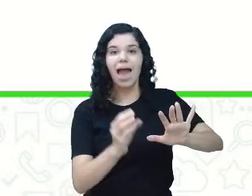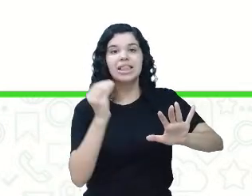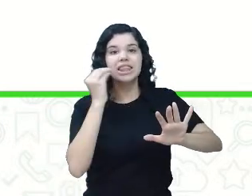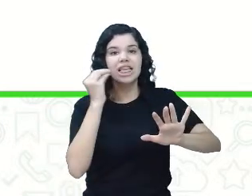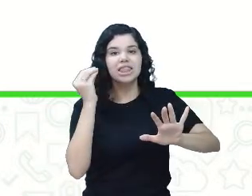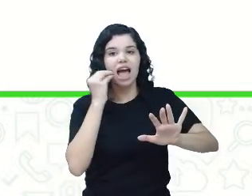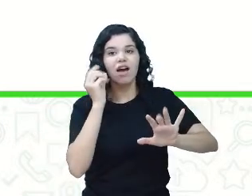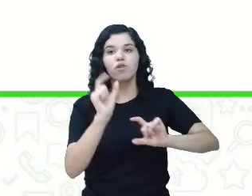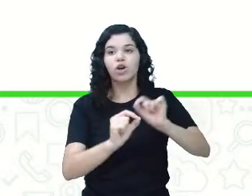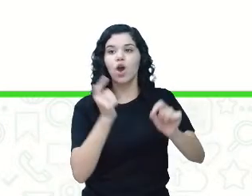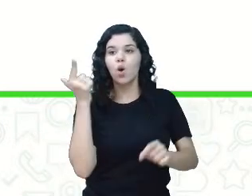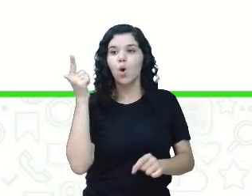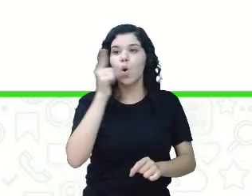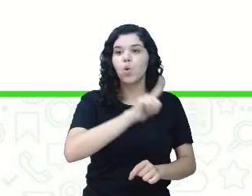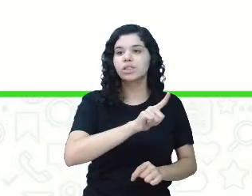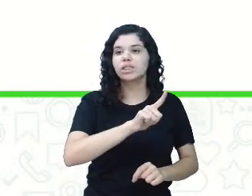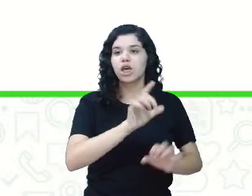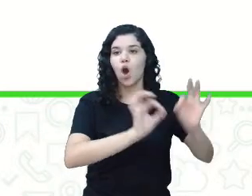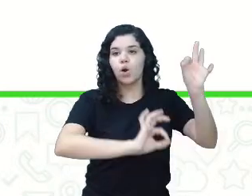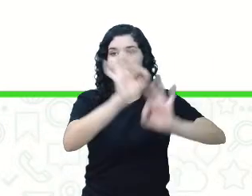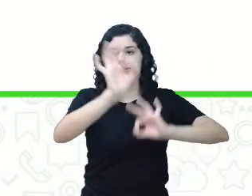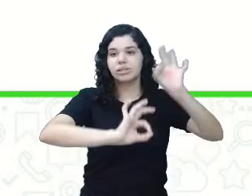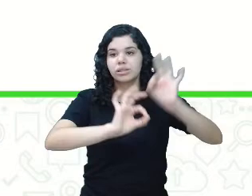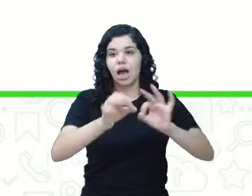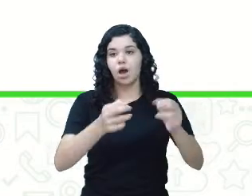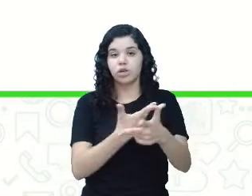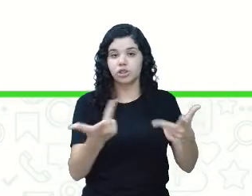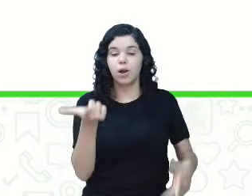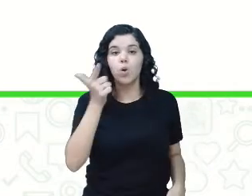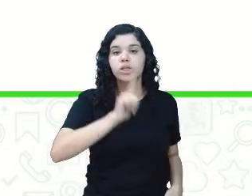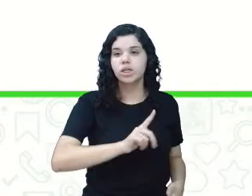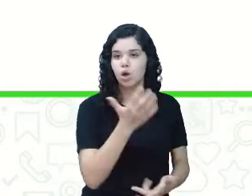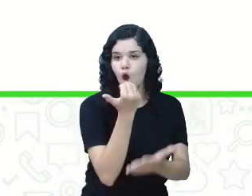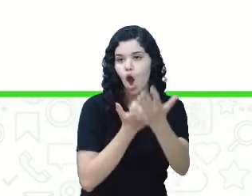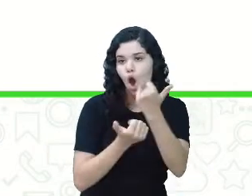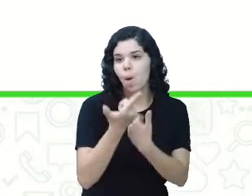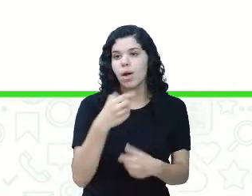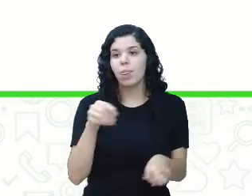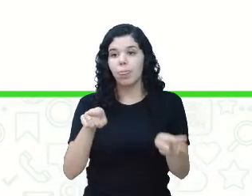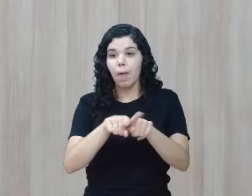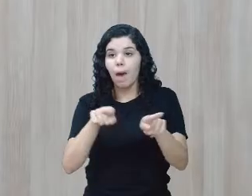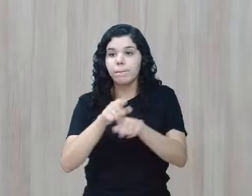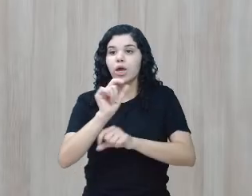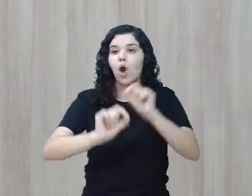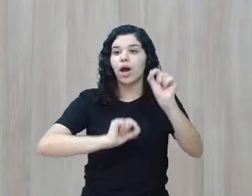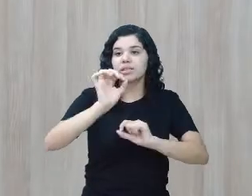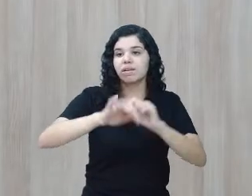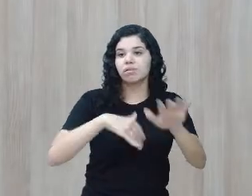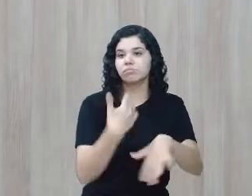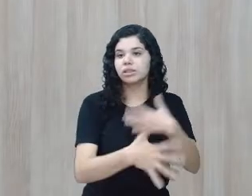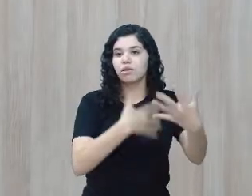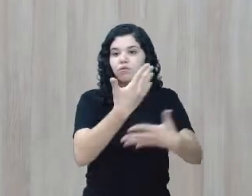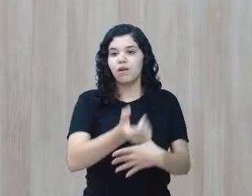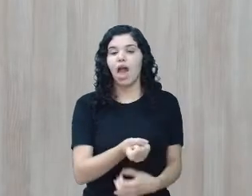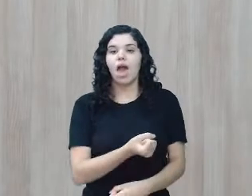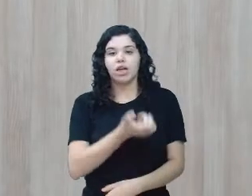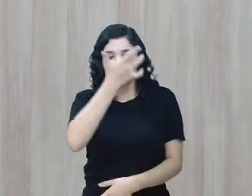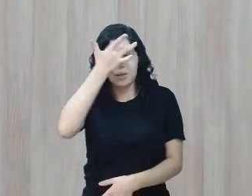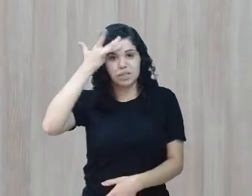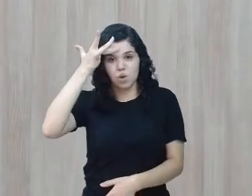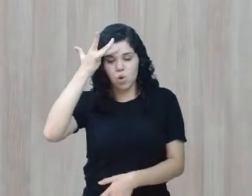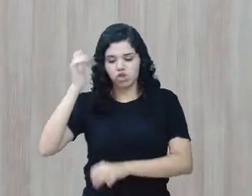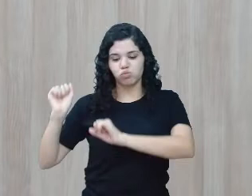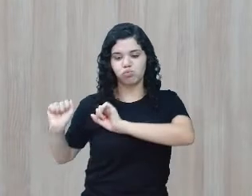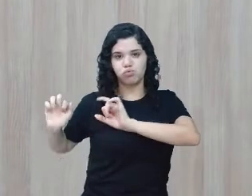fugas, o que fazia crescer o número dos rebeldes. Ai, que luta, não é? A gente está vendo que o quilombo eram lugares onde as pessoas, lembra